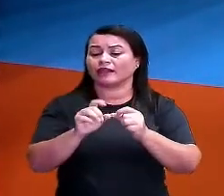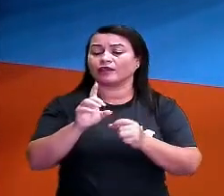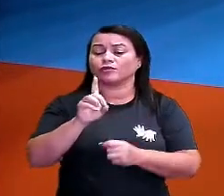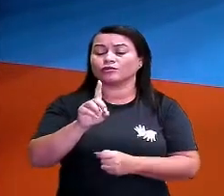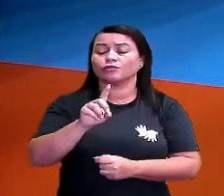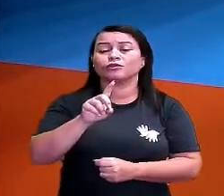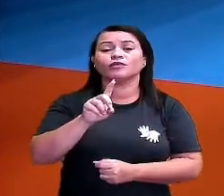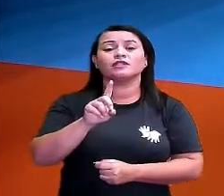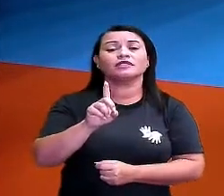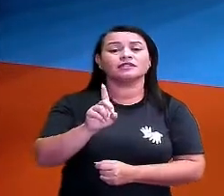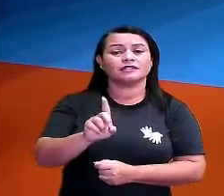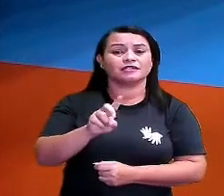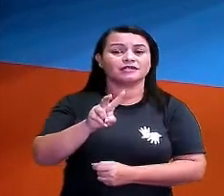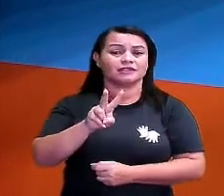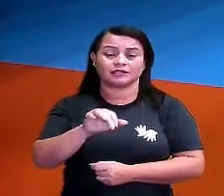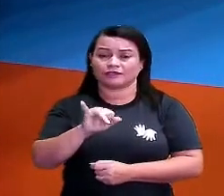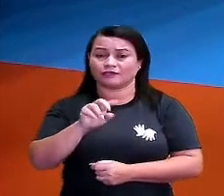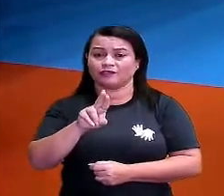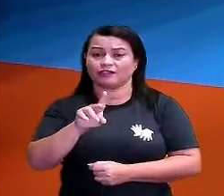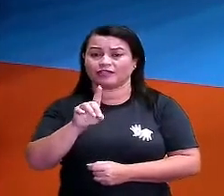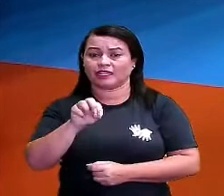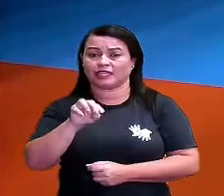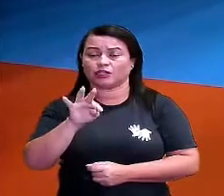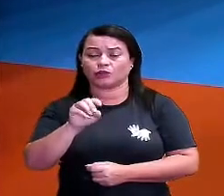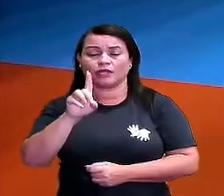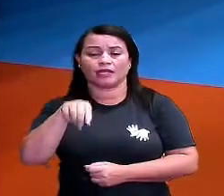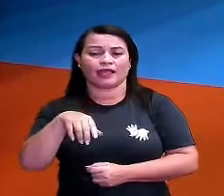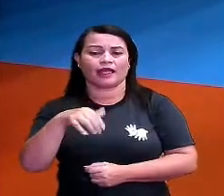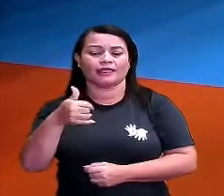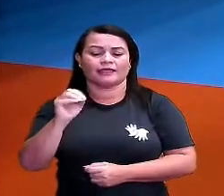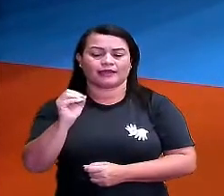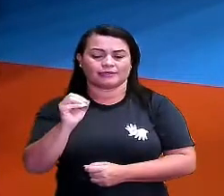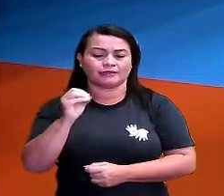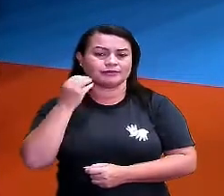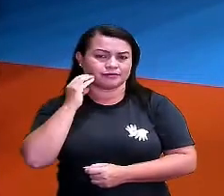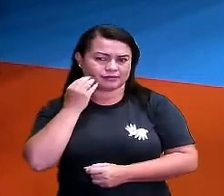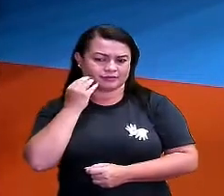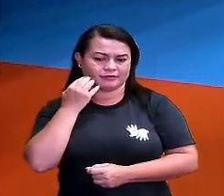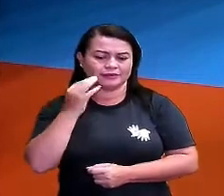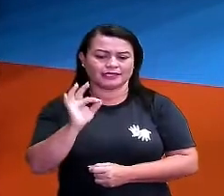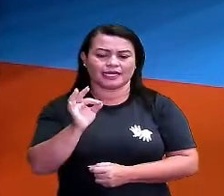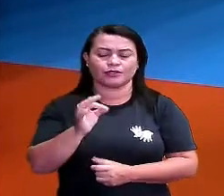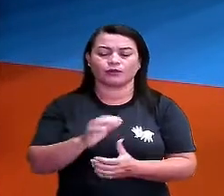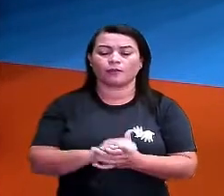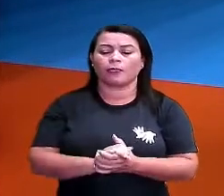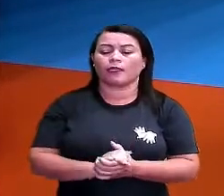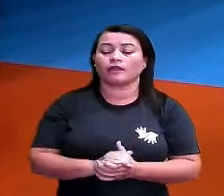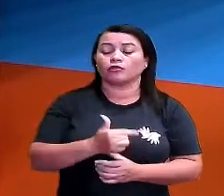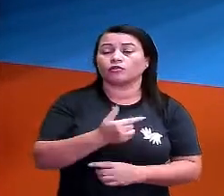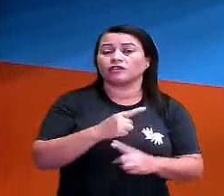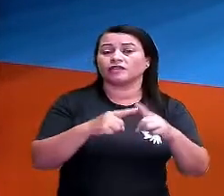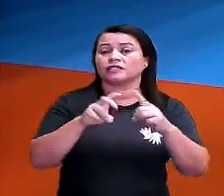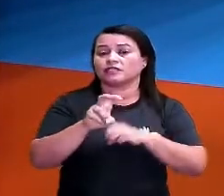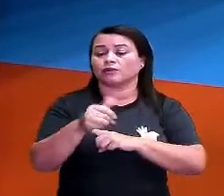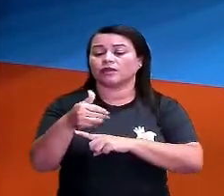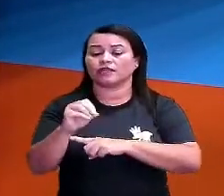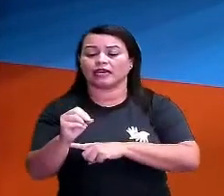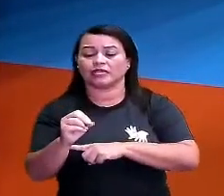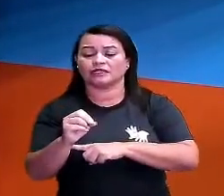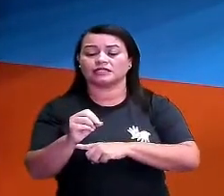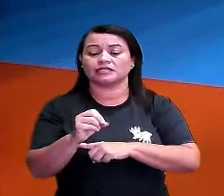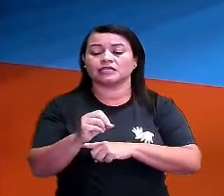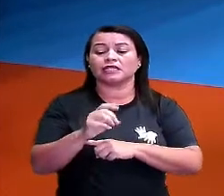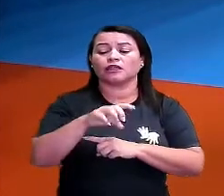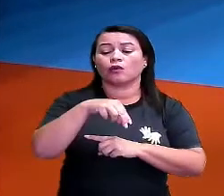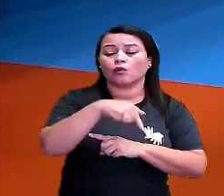que é 10. Então, ó, 2 vezes 5 igual a 10, tá? Quociente vezes divisor igual